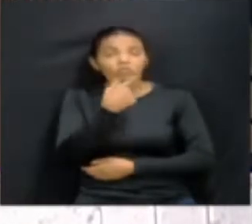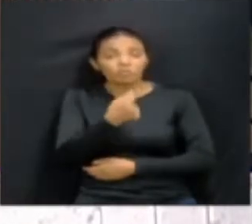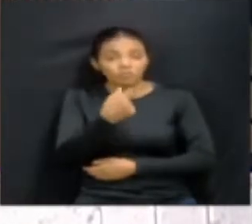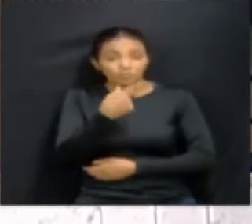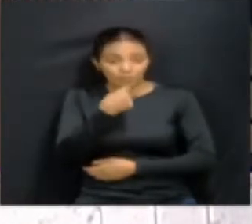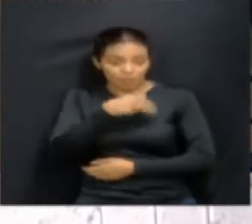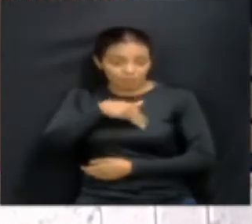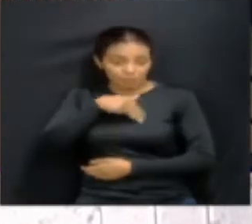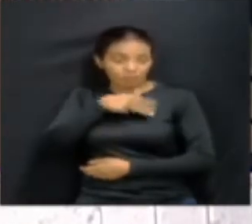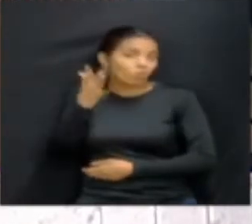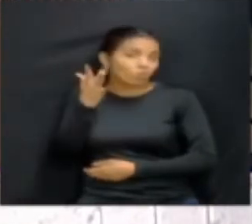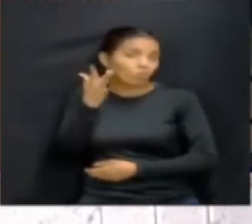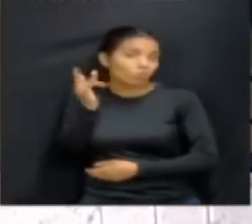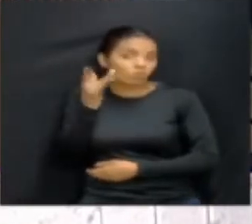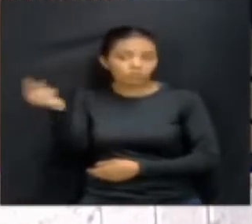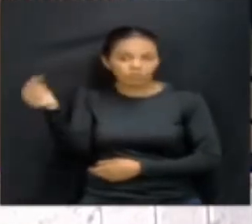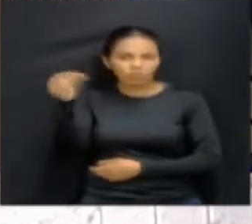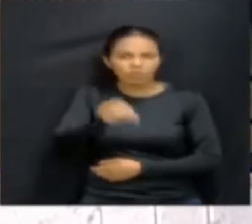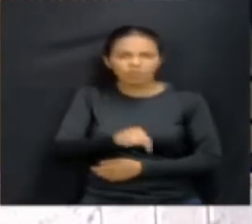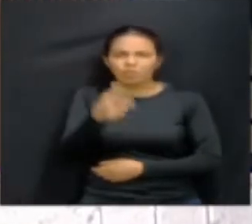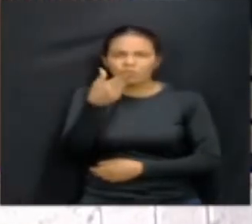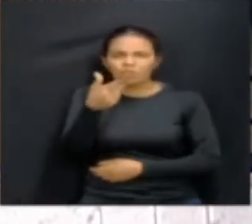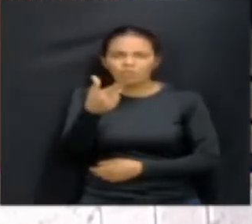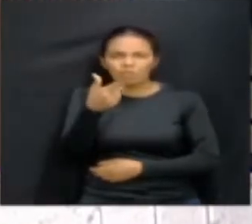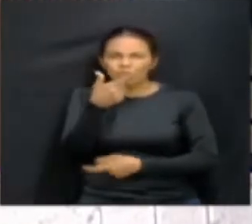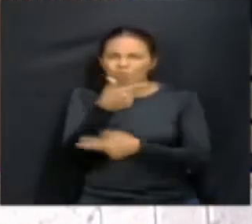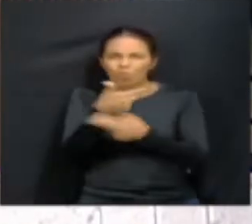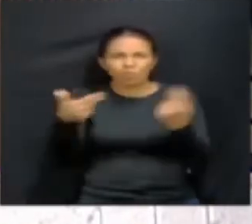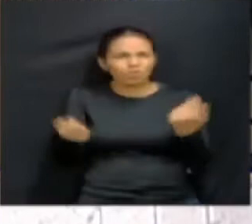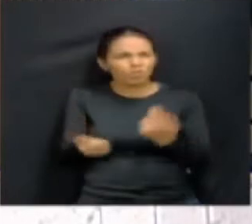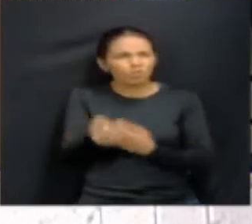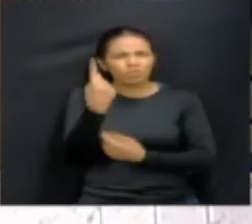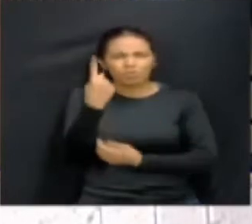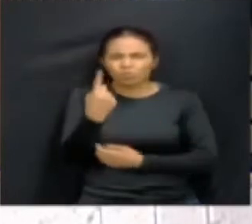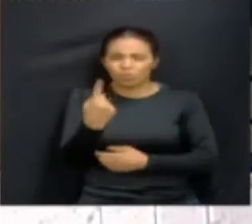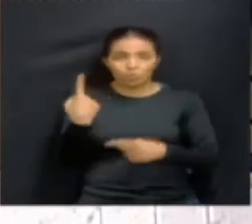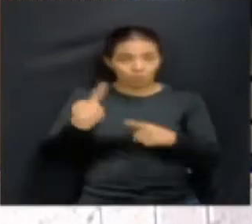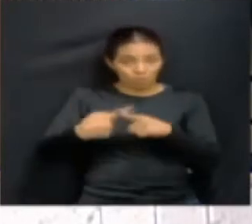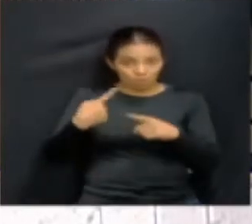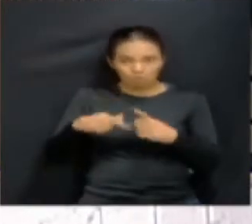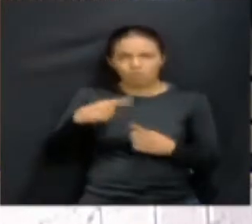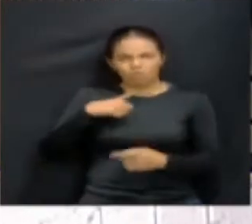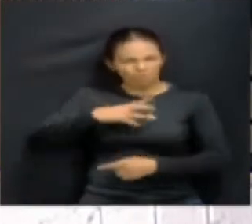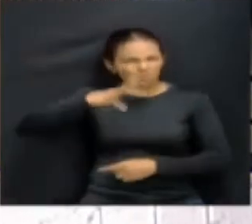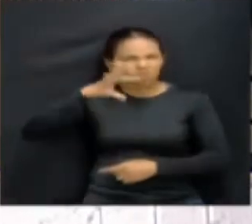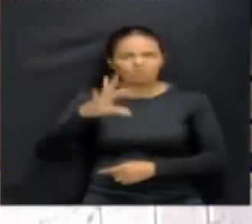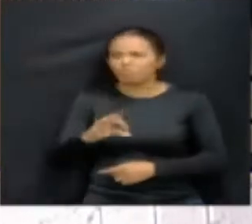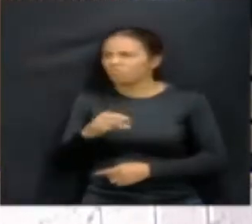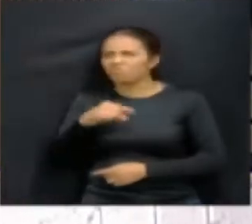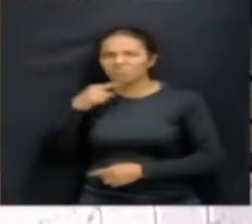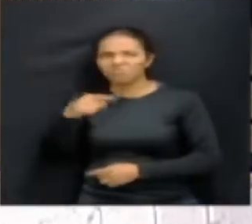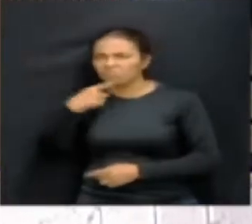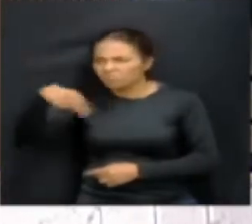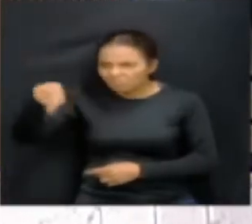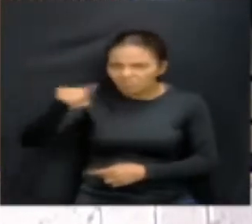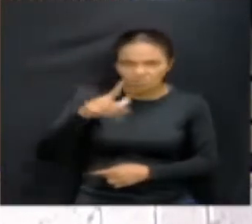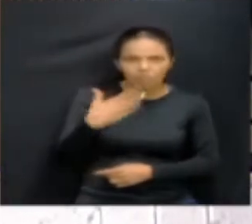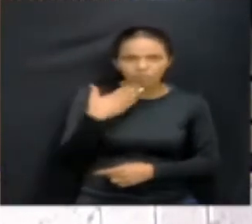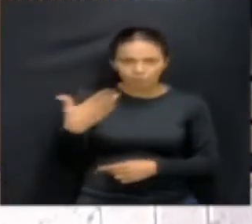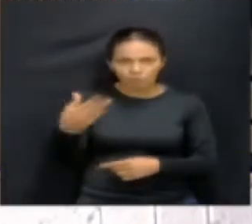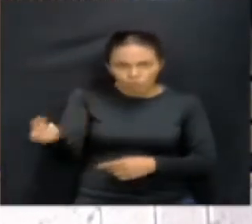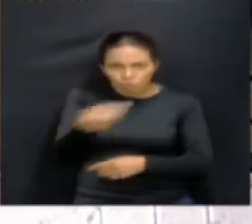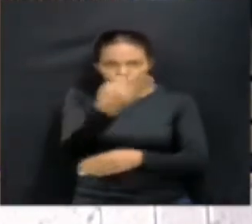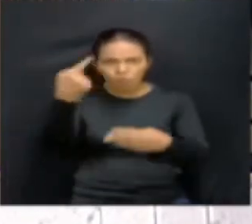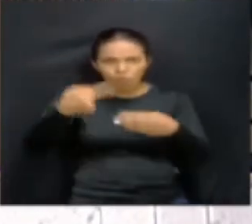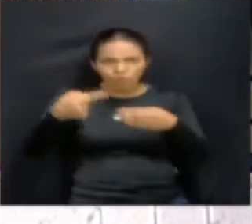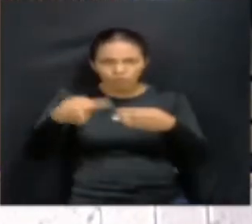e nessa fala colocou a assembleia cheque eu tenho certeza que ninguém aqui pro a praça em algum lugar